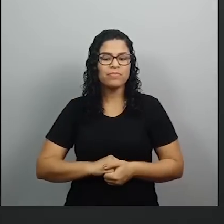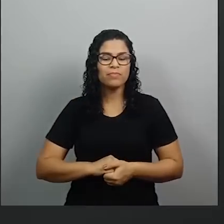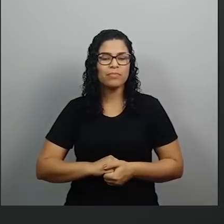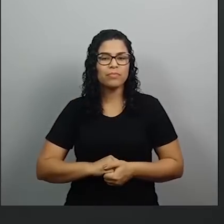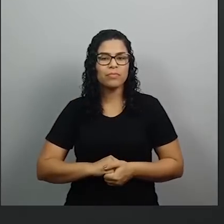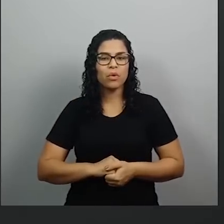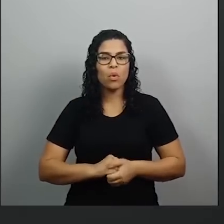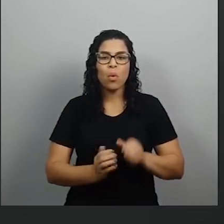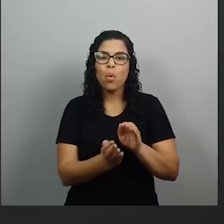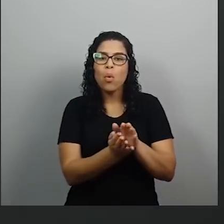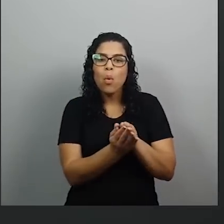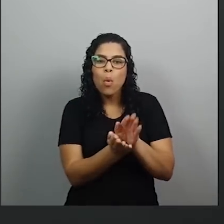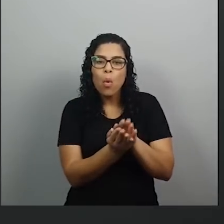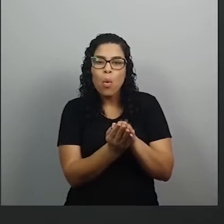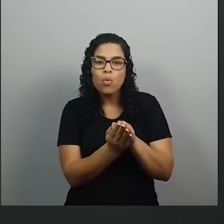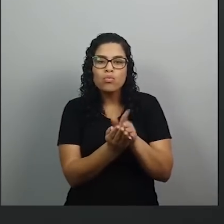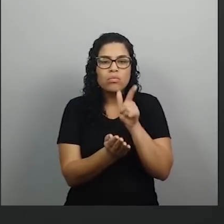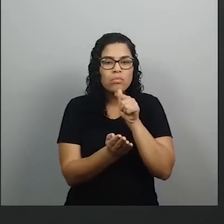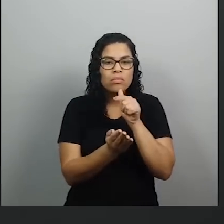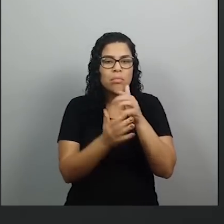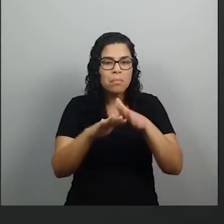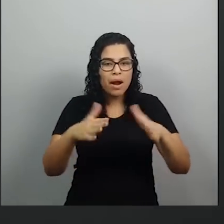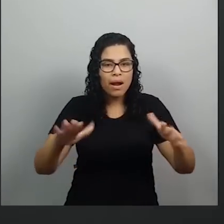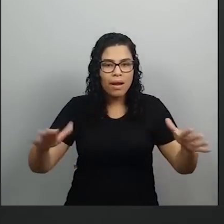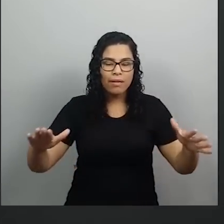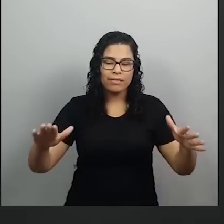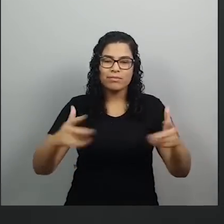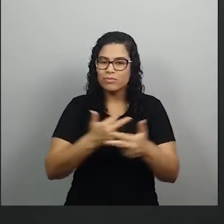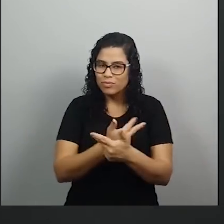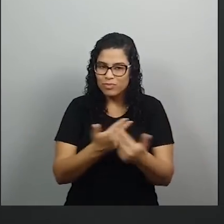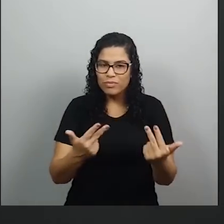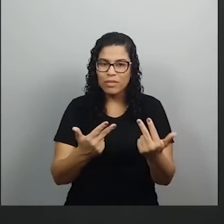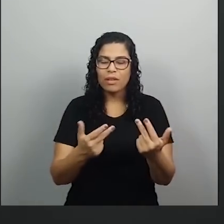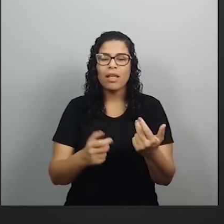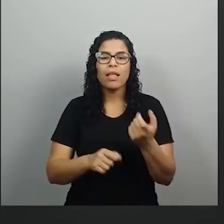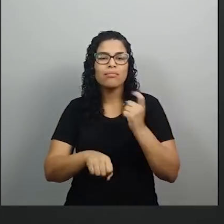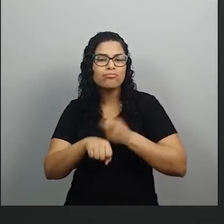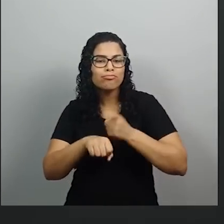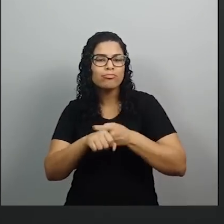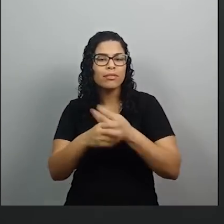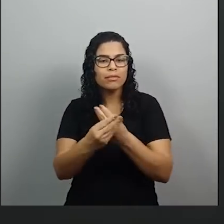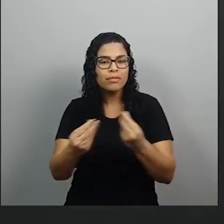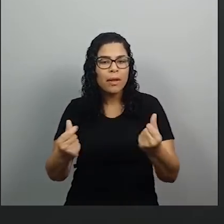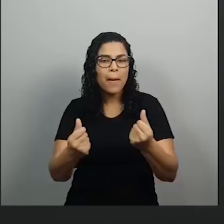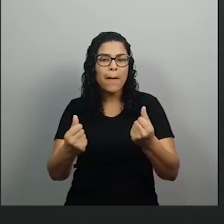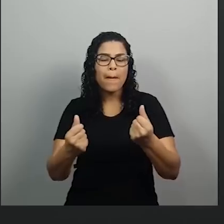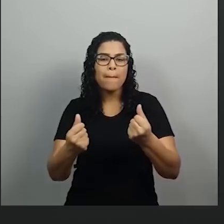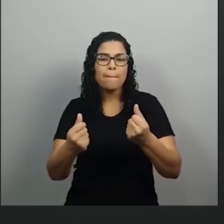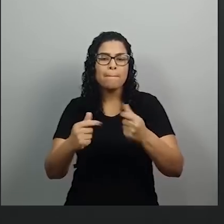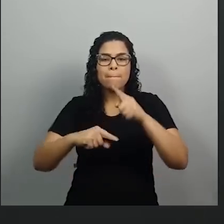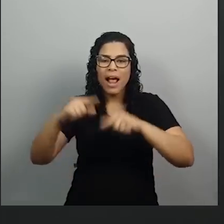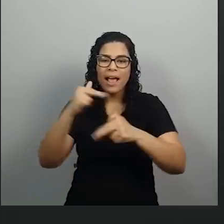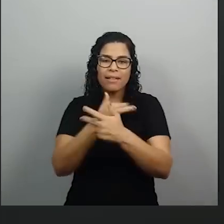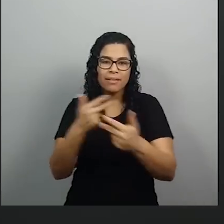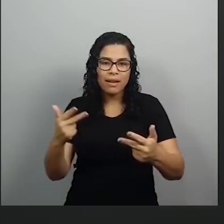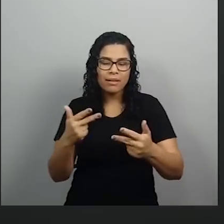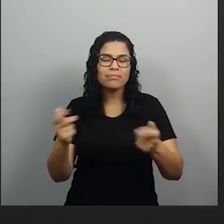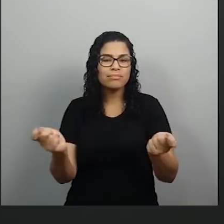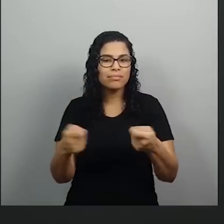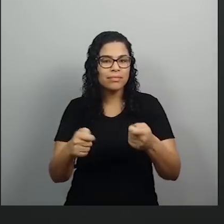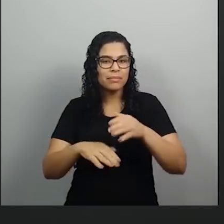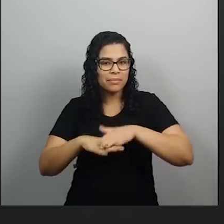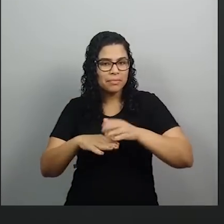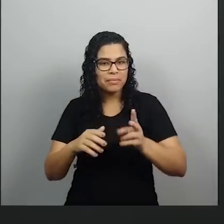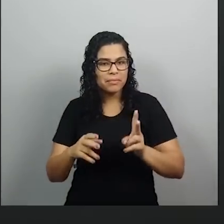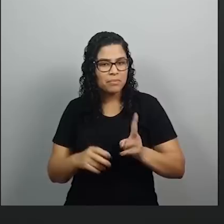carapaças, conchas, formadas aí de sílica, cálcio, são materiais que são mais permanentes. Então, são os